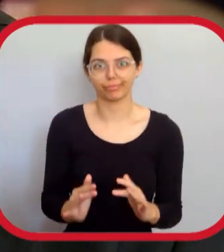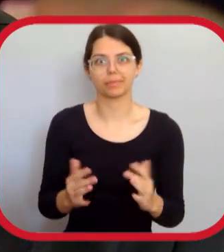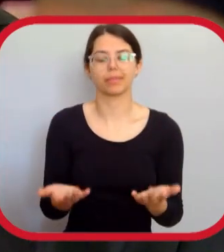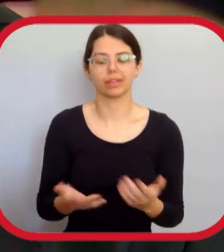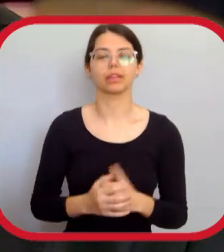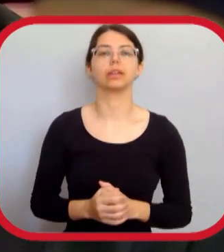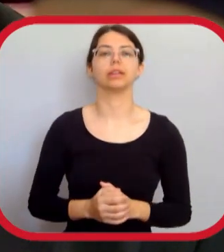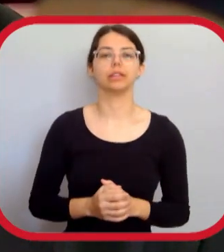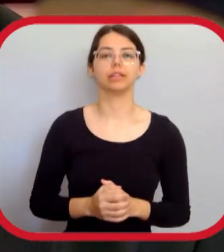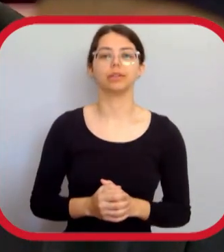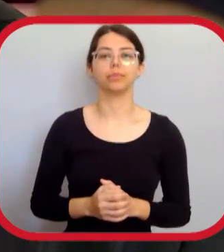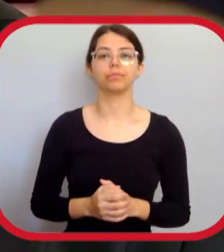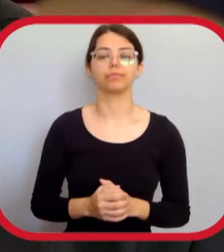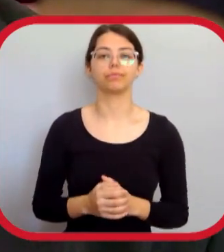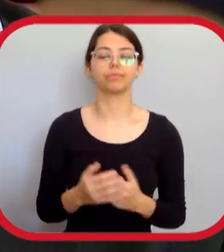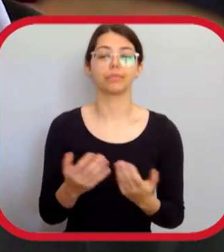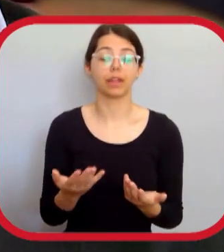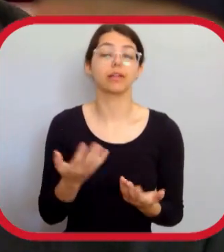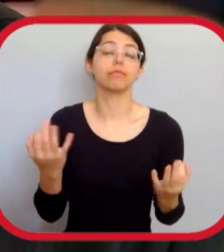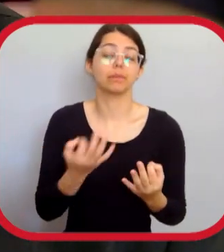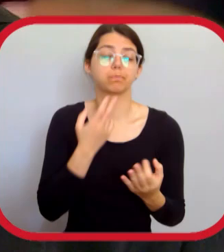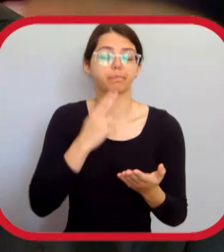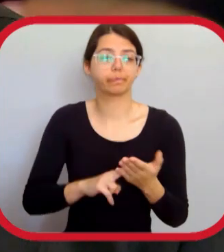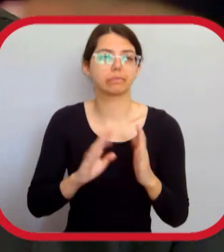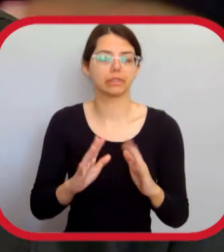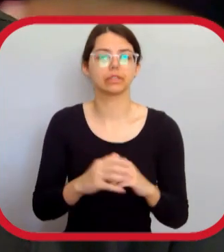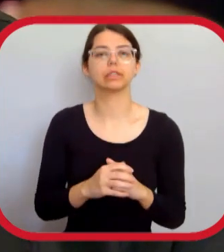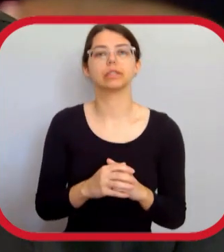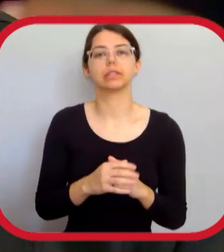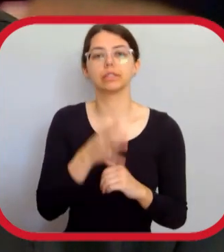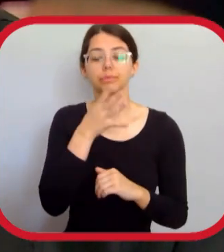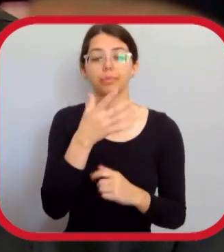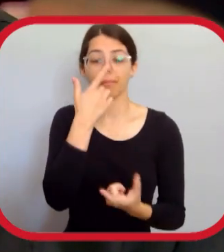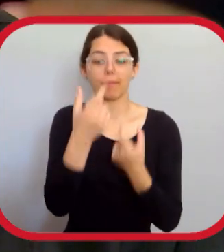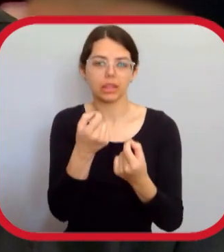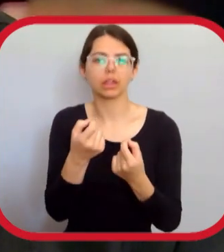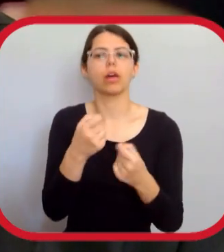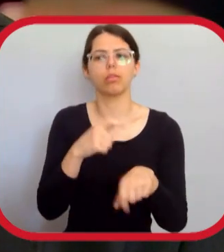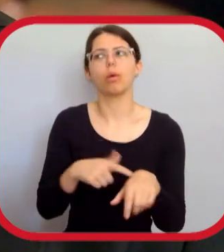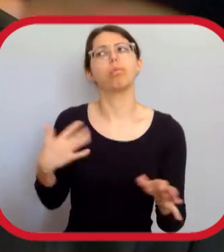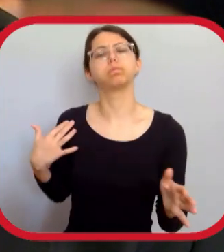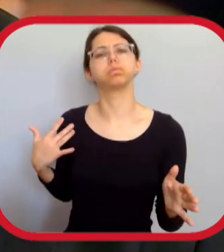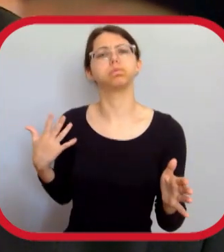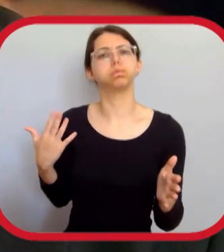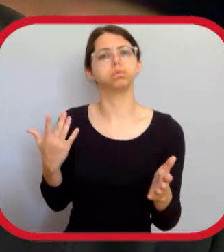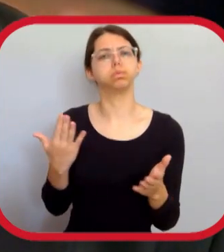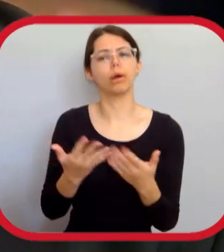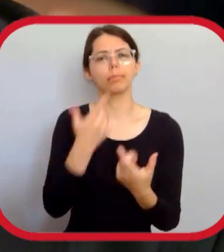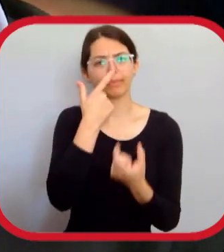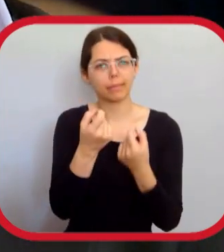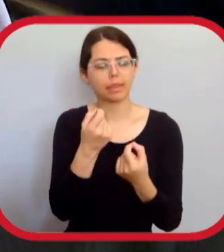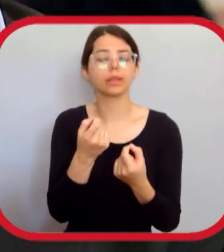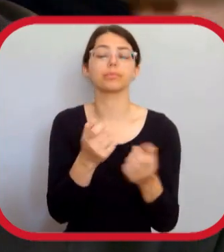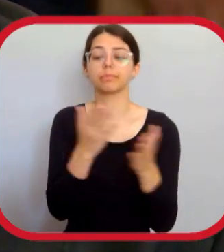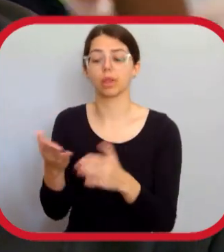menos as suas funções. Na verdade, eu diria que a aproximação tem sido contínua. Por